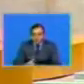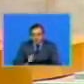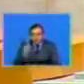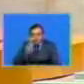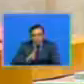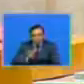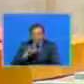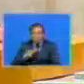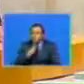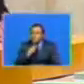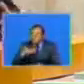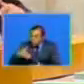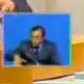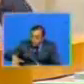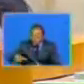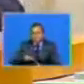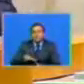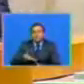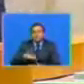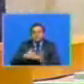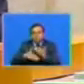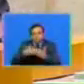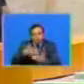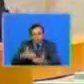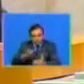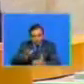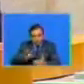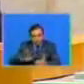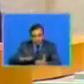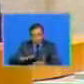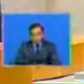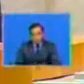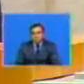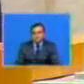uso e ocupação com mobilidade e circulação.